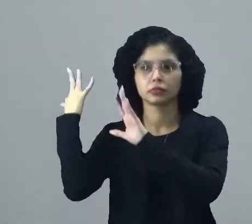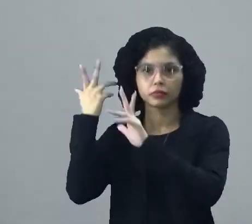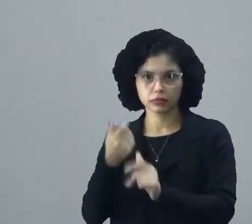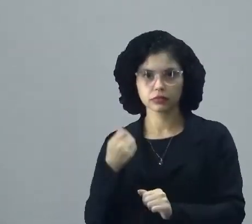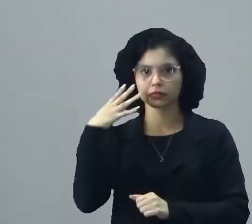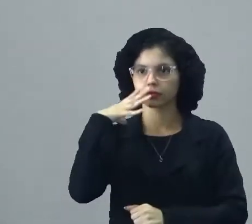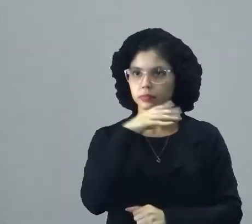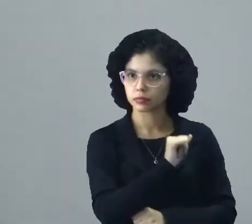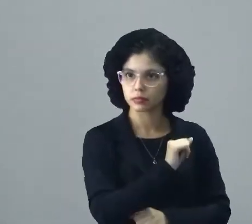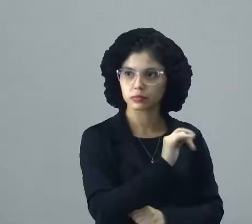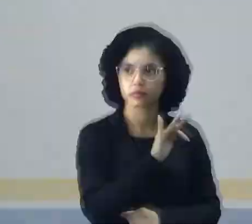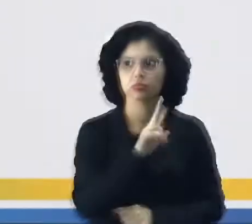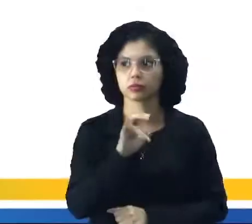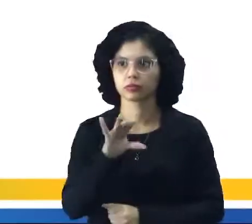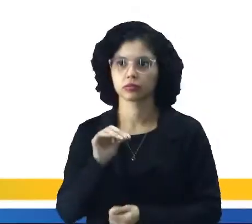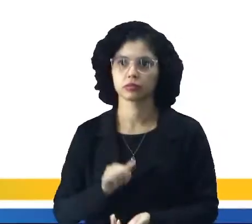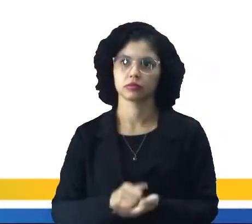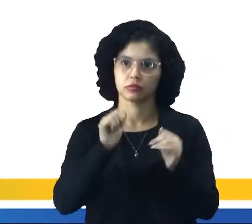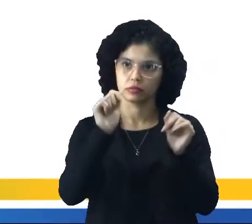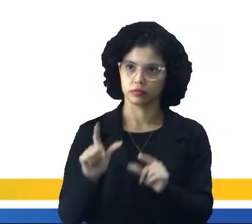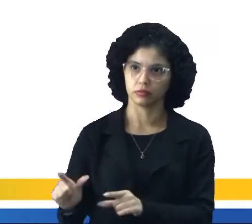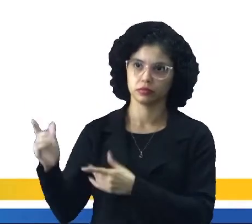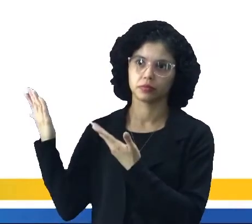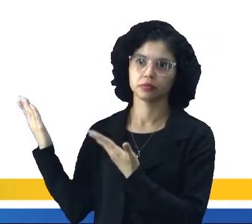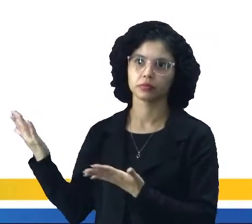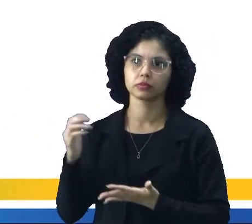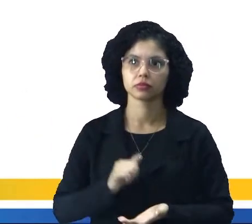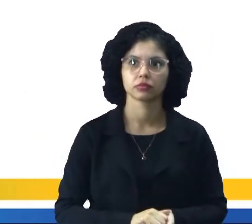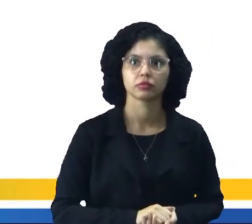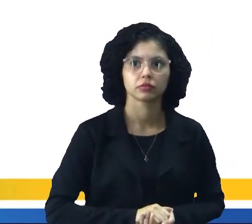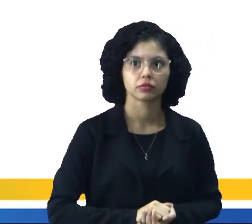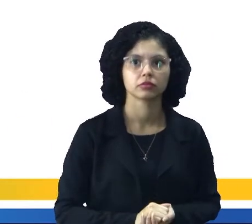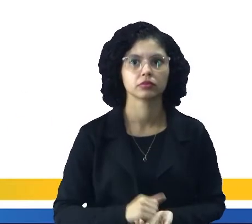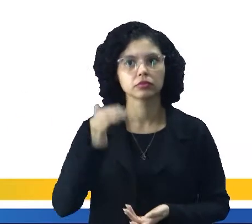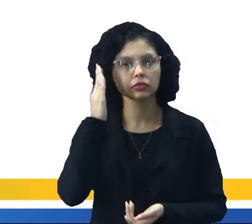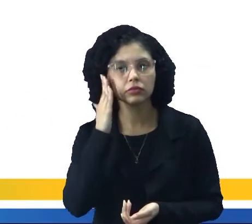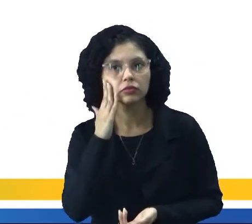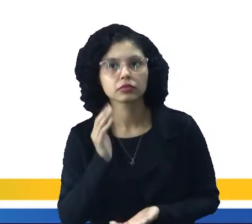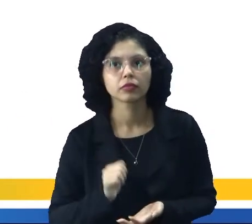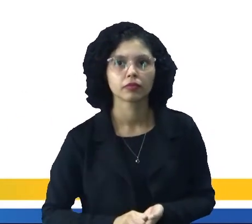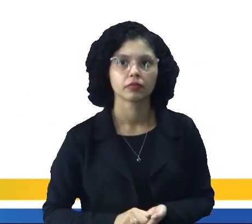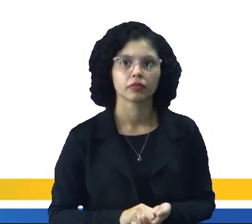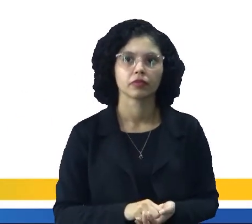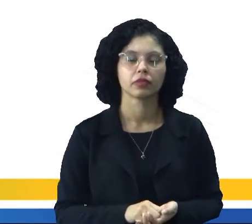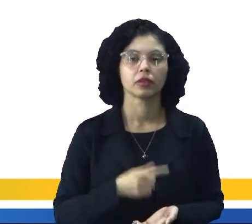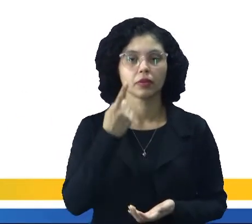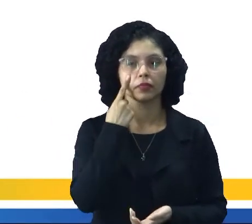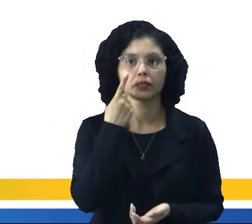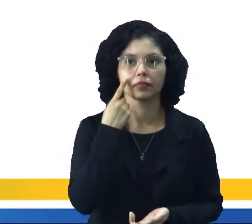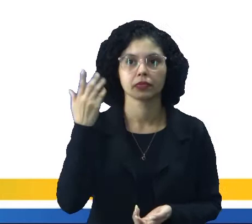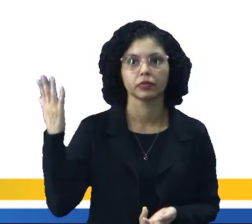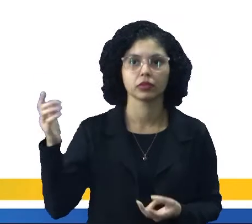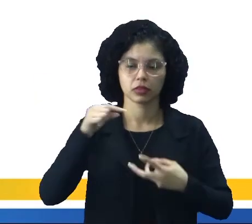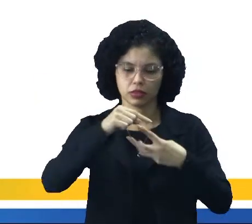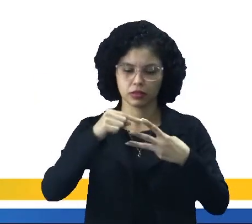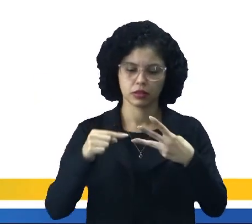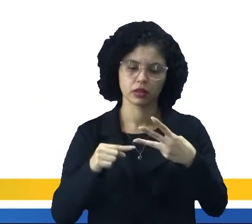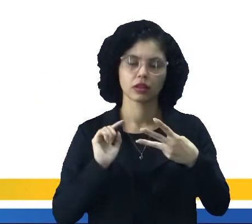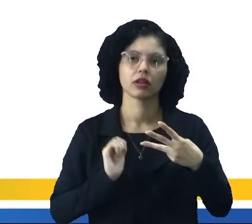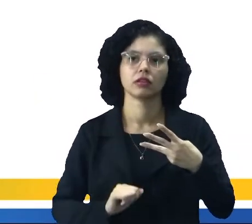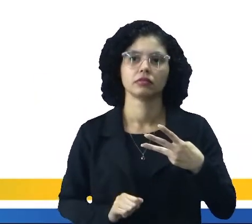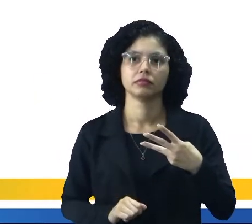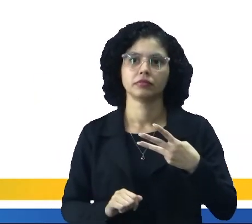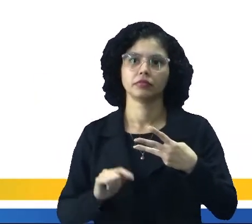recapitular rapidamente o que seria, mas eu já vou colocar em tela aí para vocês se contextualizarem. Vejam aqui 3 exemplos